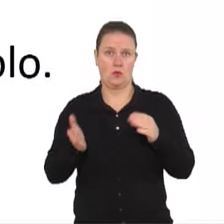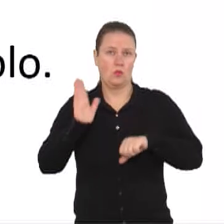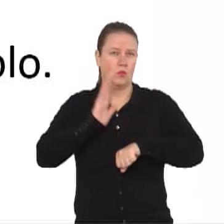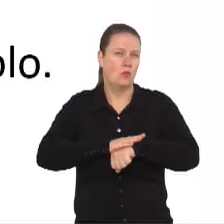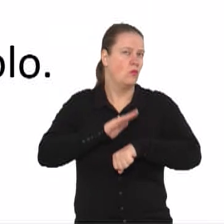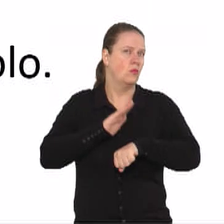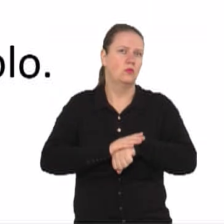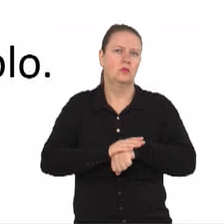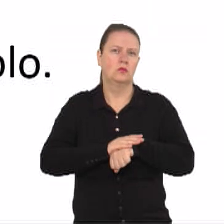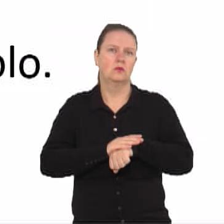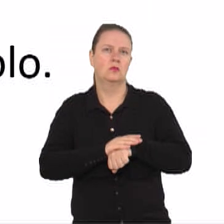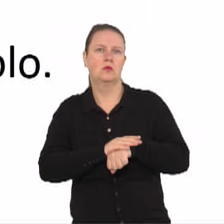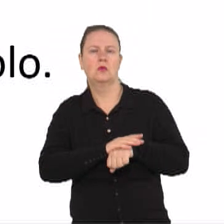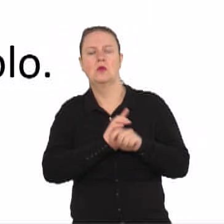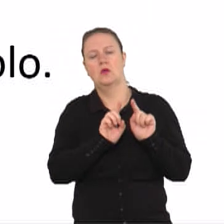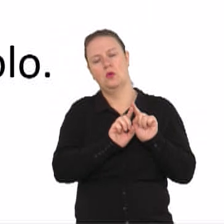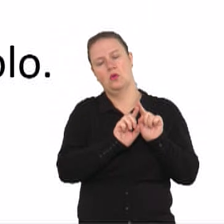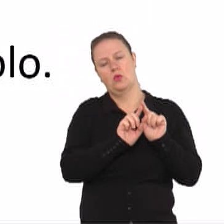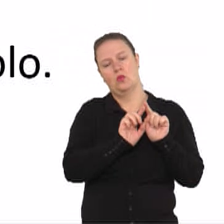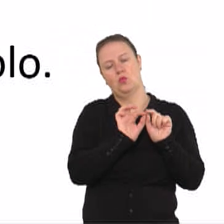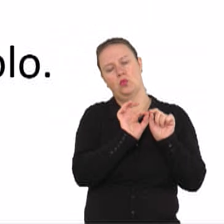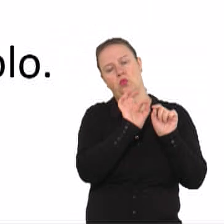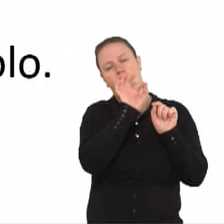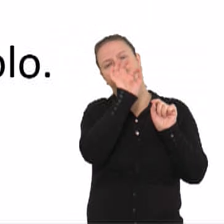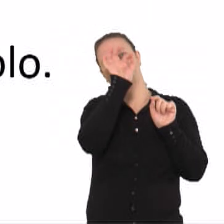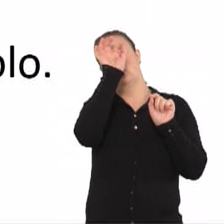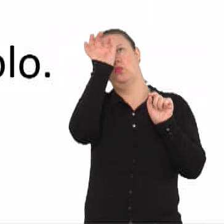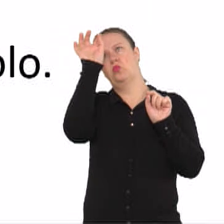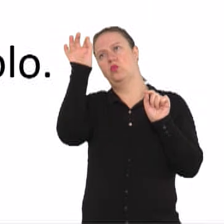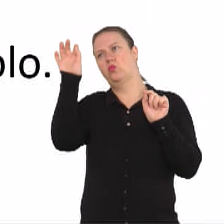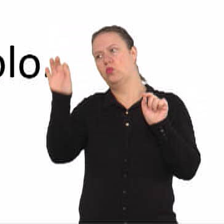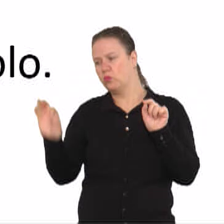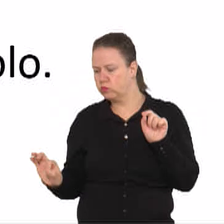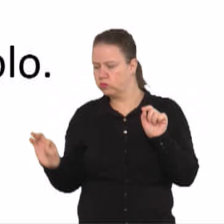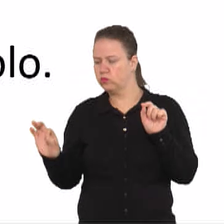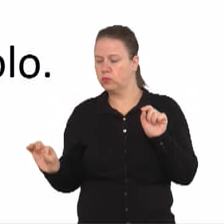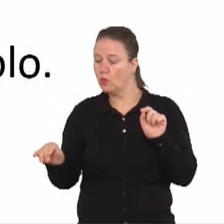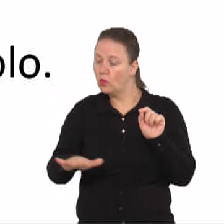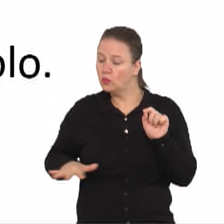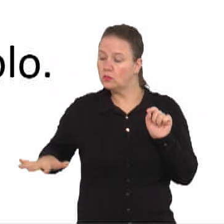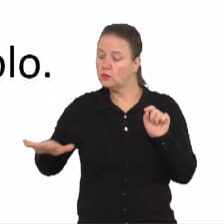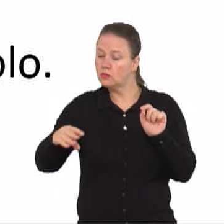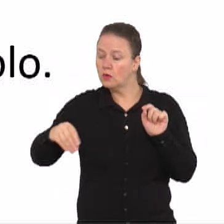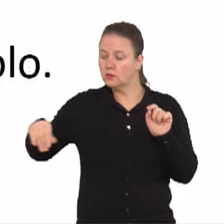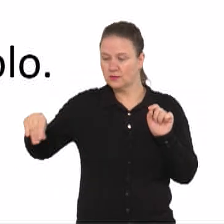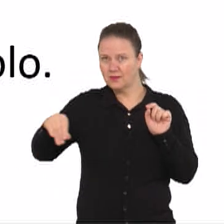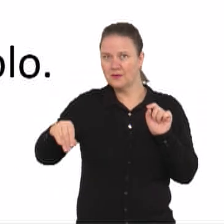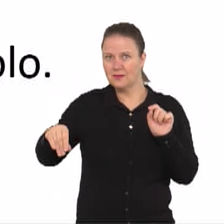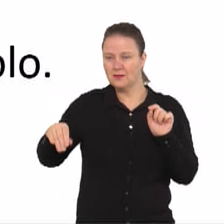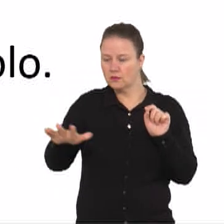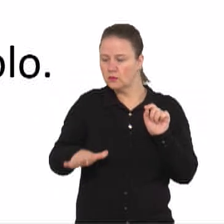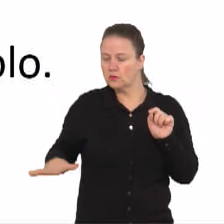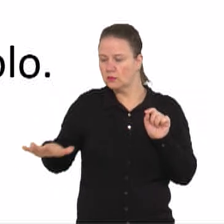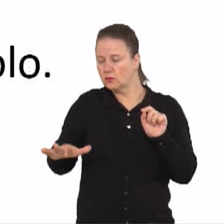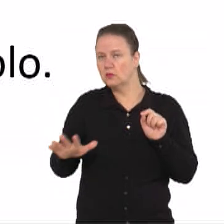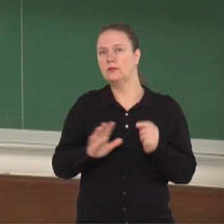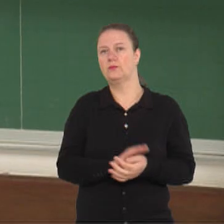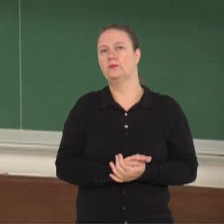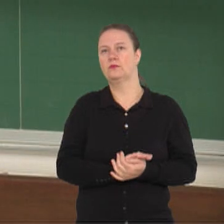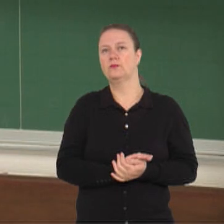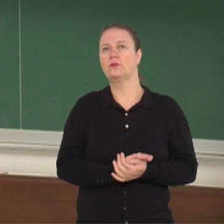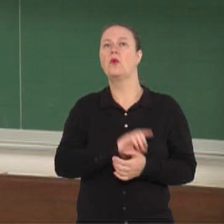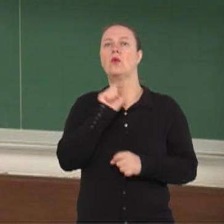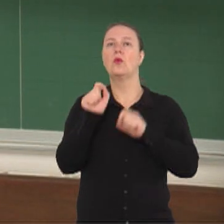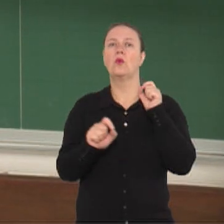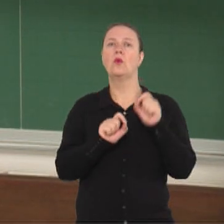a bola retorna ao solo. Se o solo é nossa referência de plano cartesiano, e ela